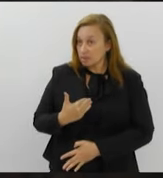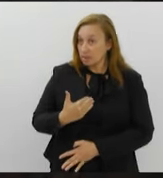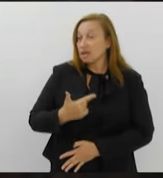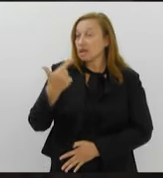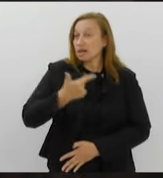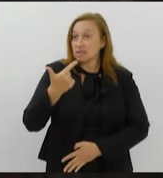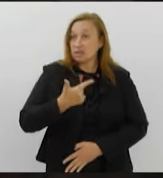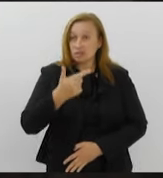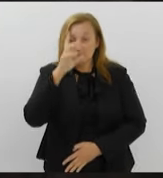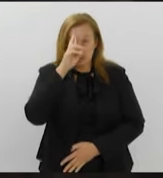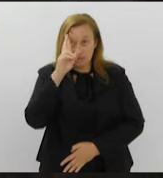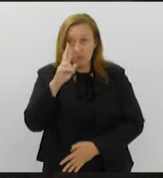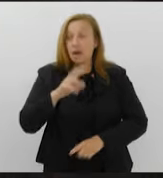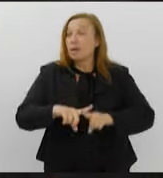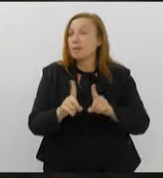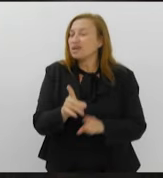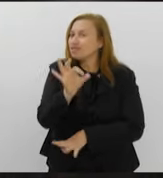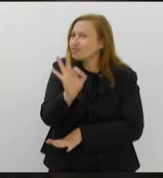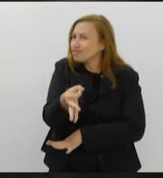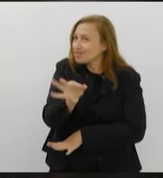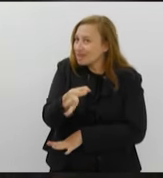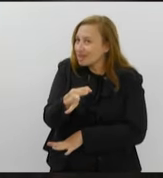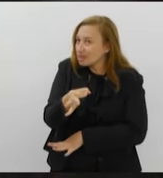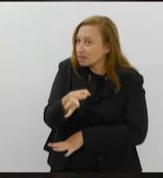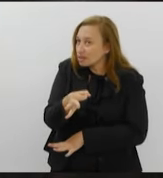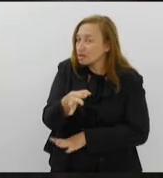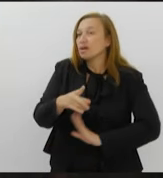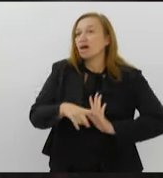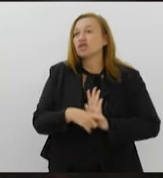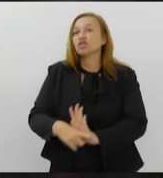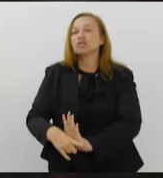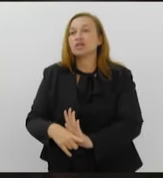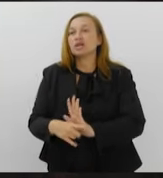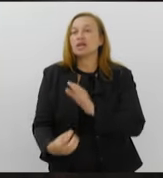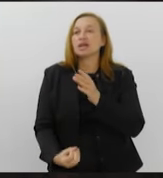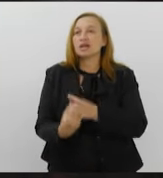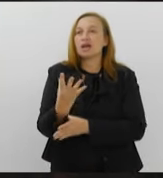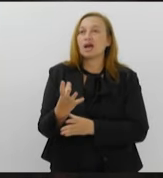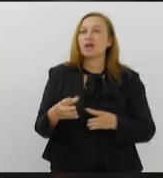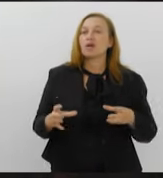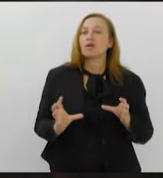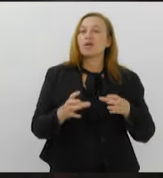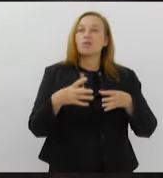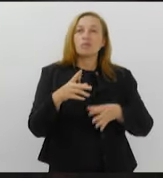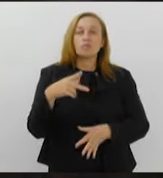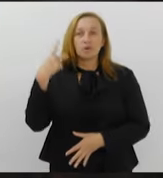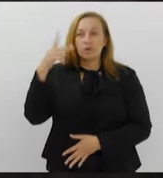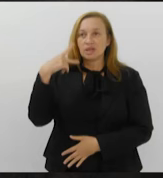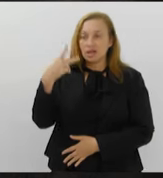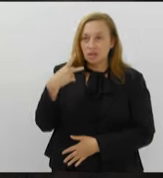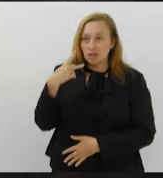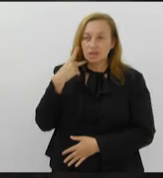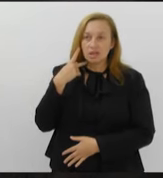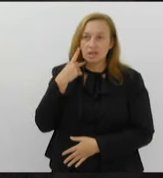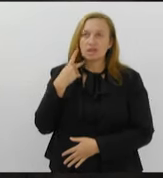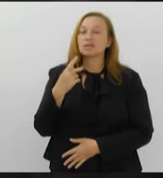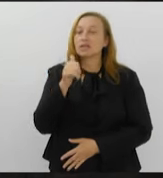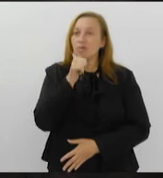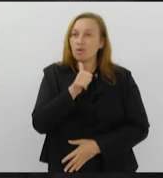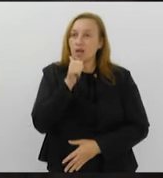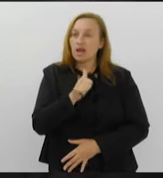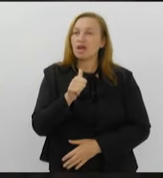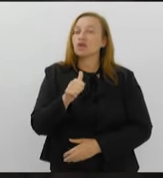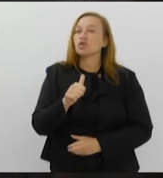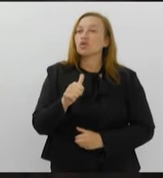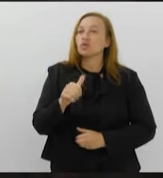Vossa Excelência, mas de fato eu ajudei a construir a Procuradoria da Mulher com Tia Ju e Zeidan, me pedindo muito desde o